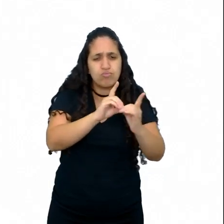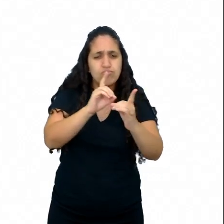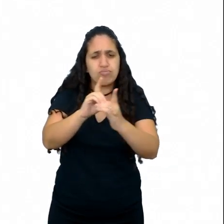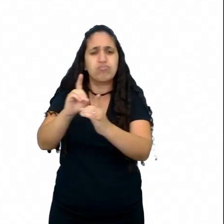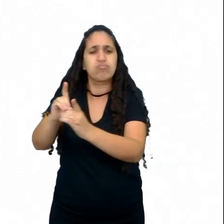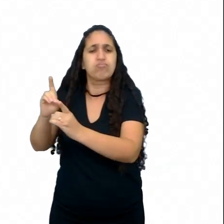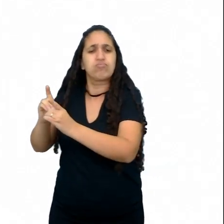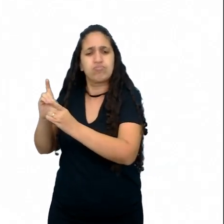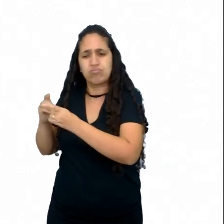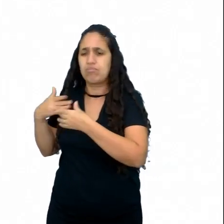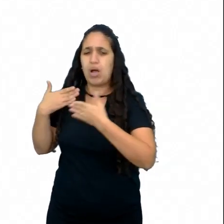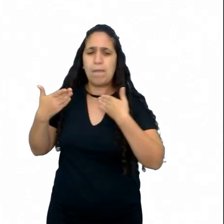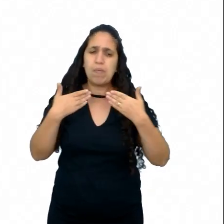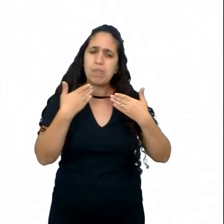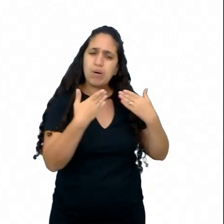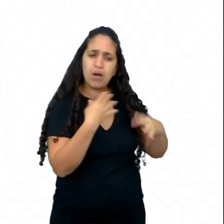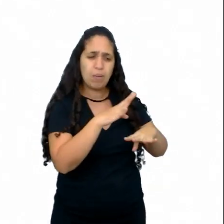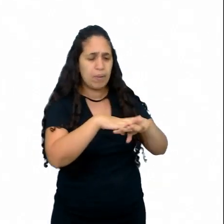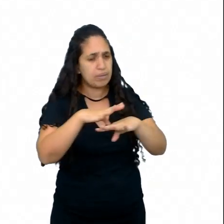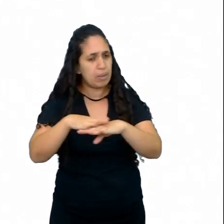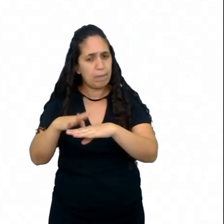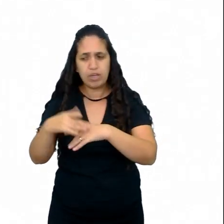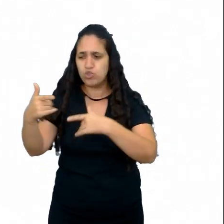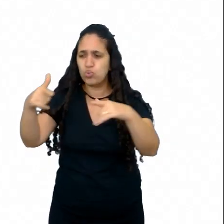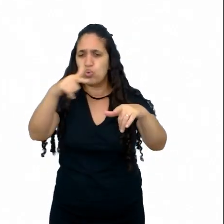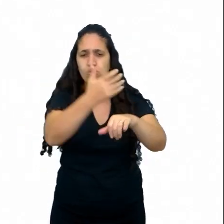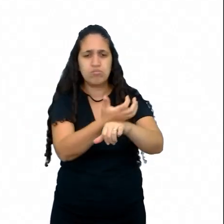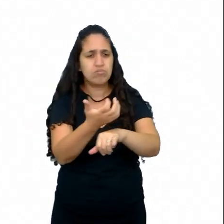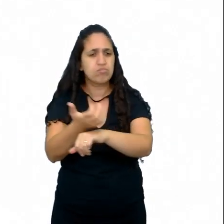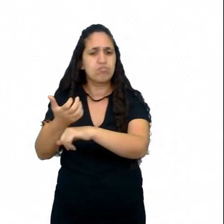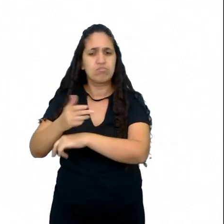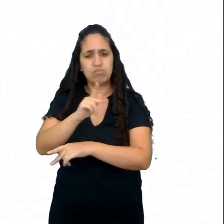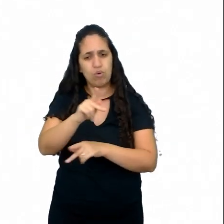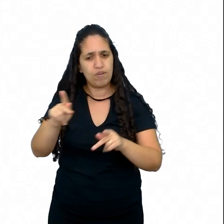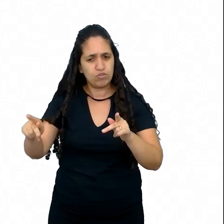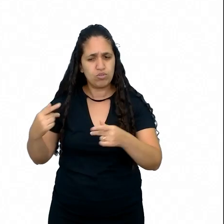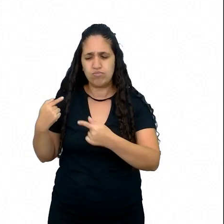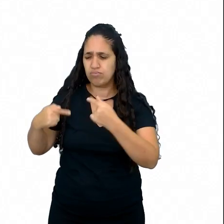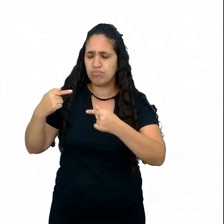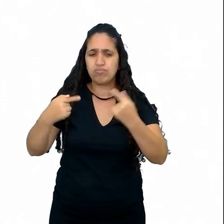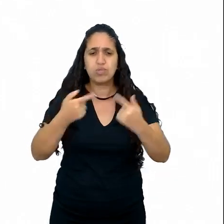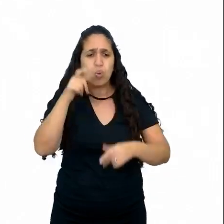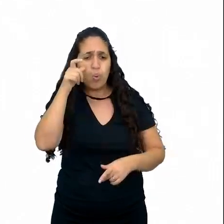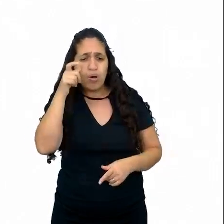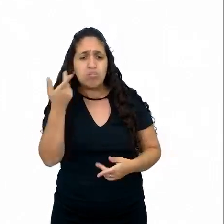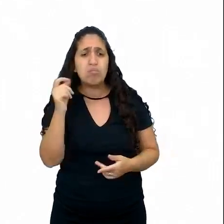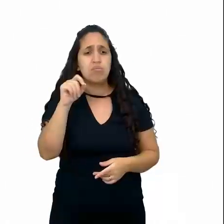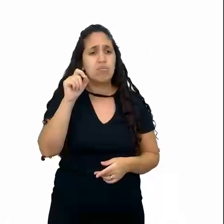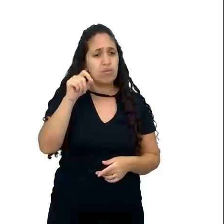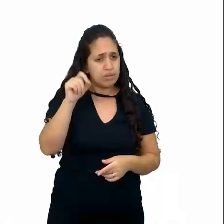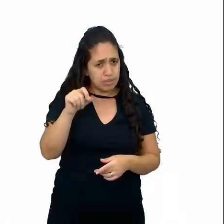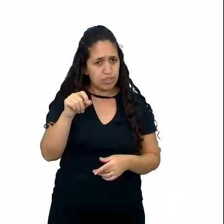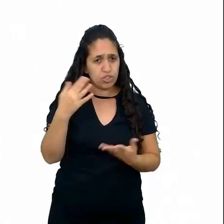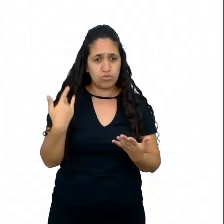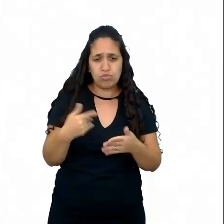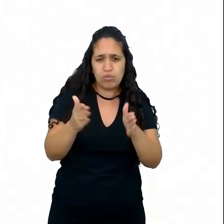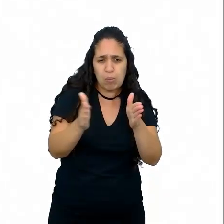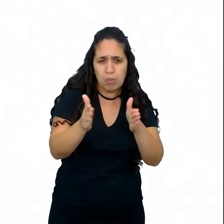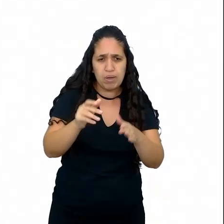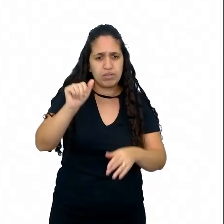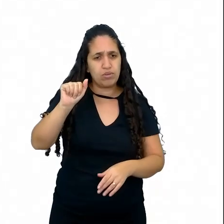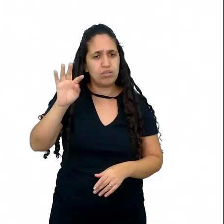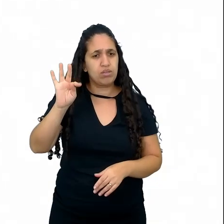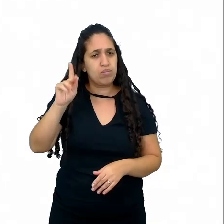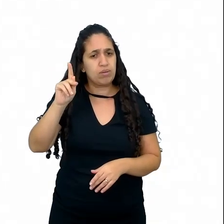de matemática, conversando com os outros professores das outras áreas, o que é interessante para a gente pensar aí, né? Então, no momento de